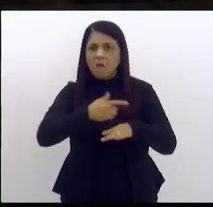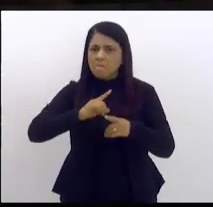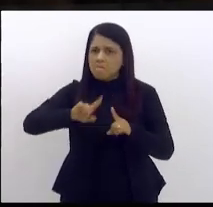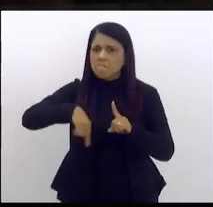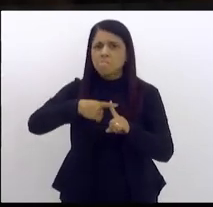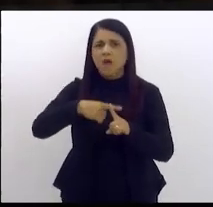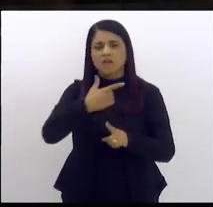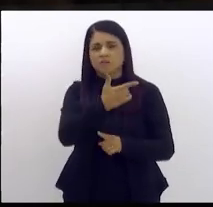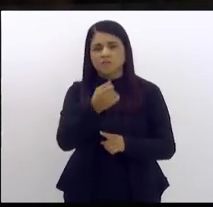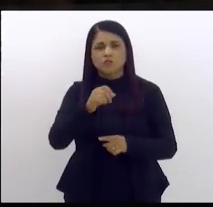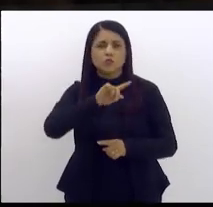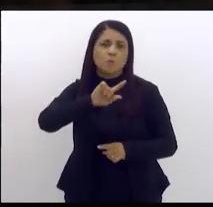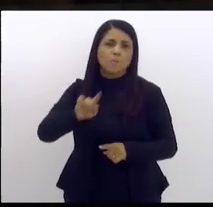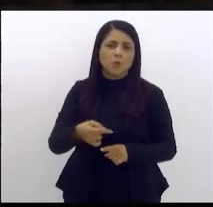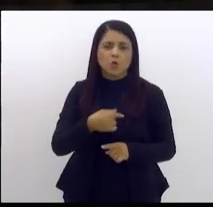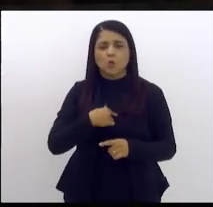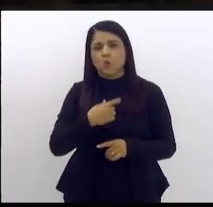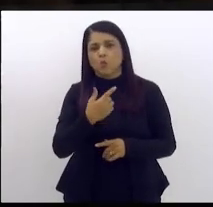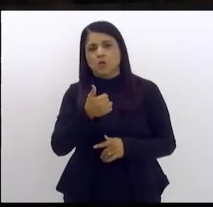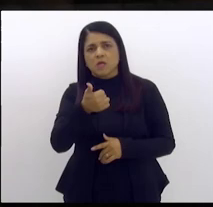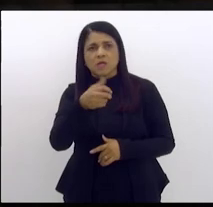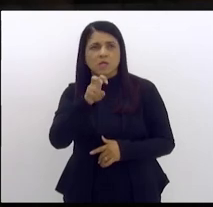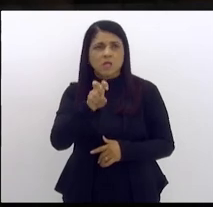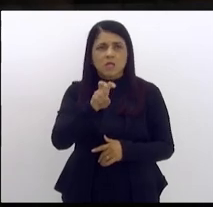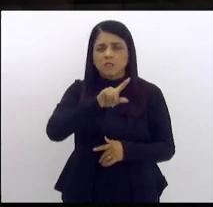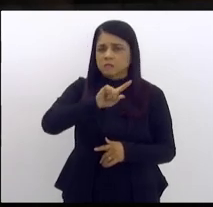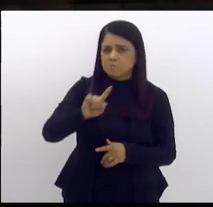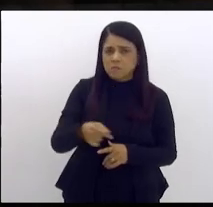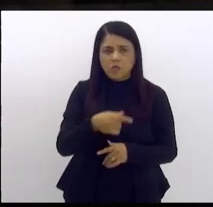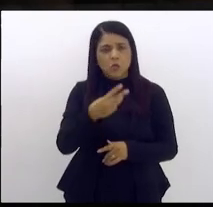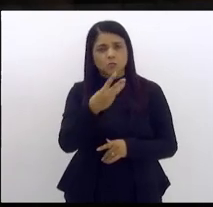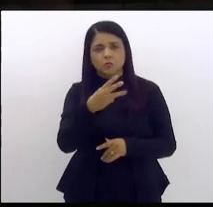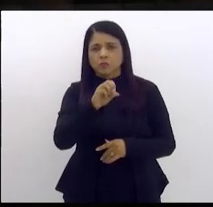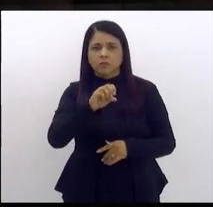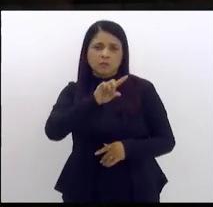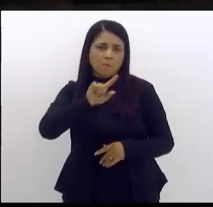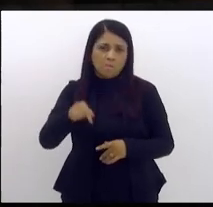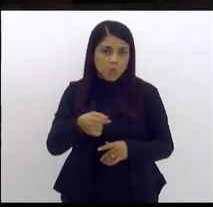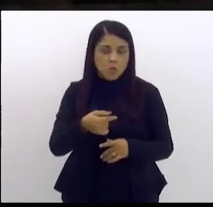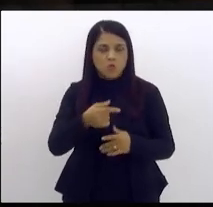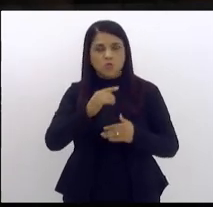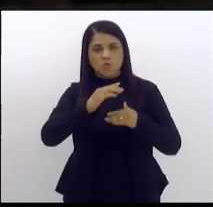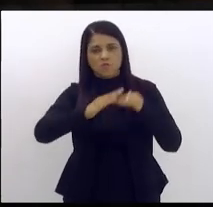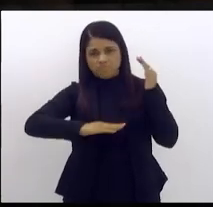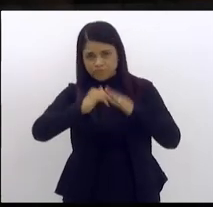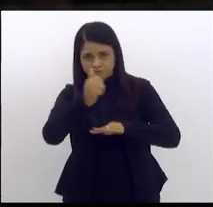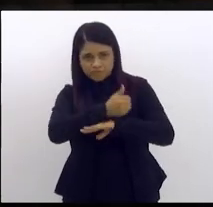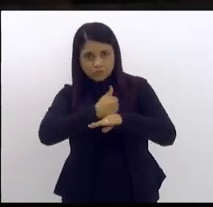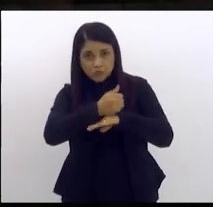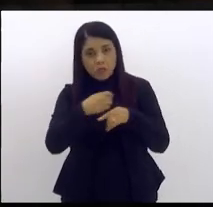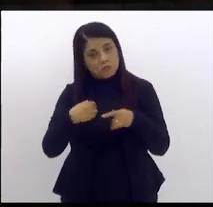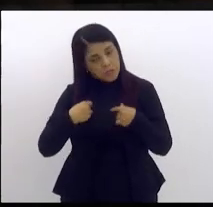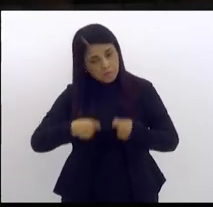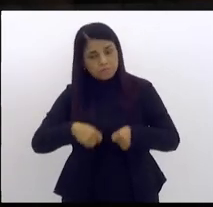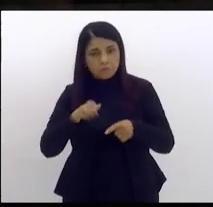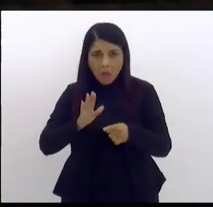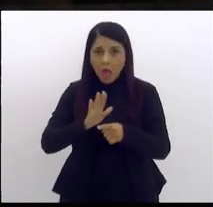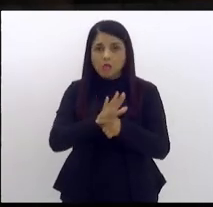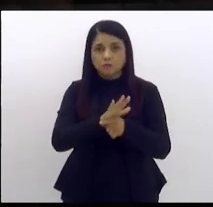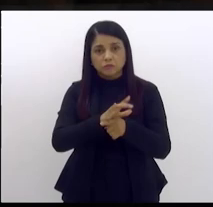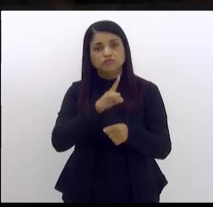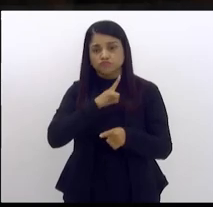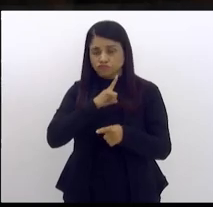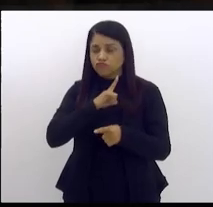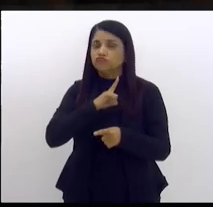não sei 15.000 20.000 eu não sou especialista em segurança pública Mas essa é a melhor ajuda que nós poderíamos ter como tivemos